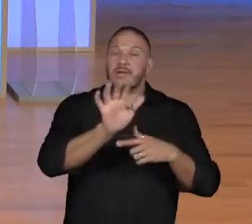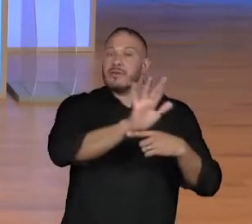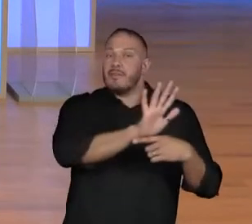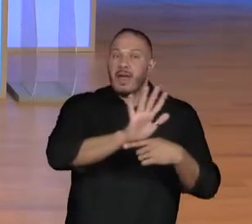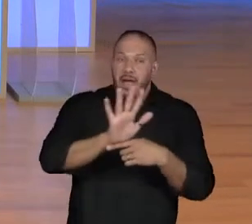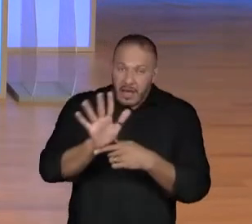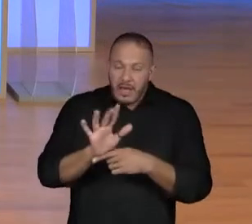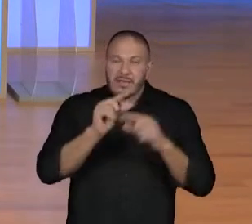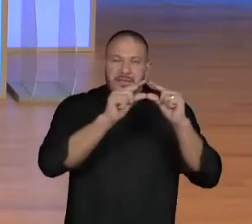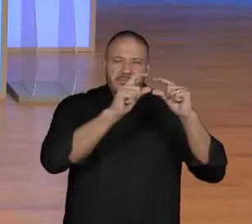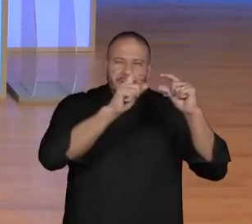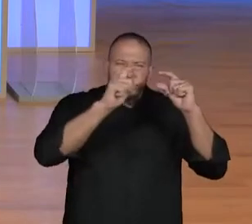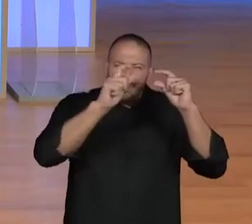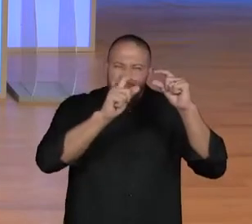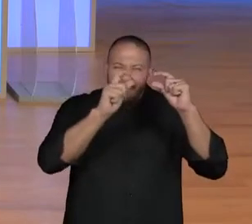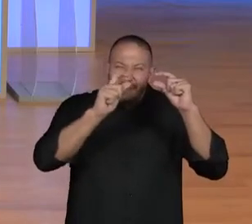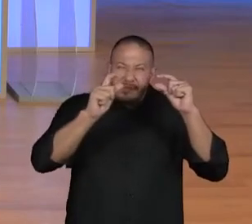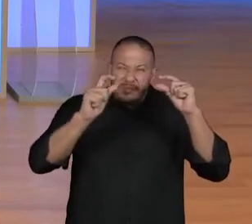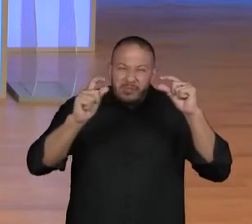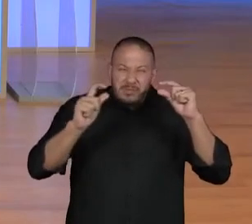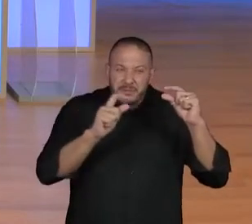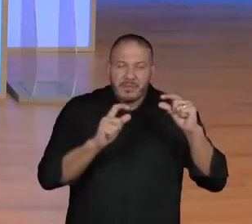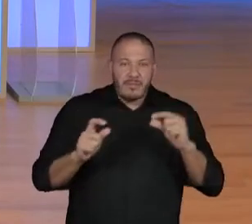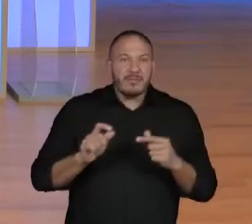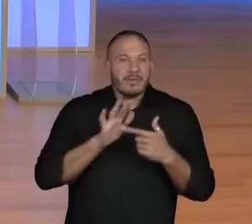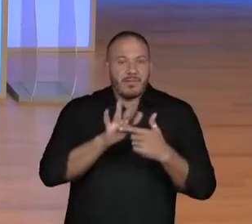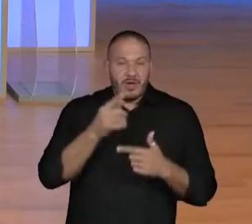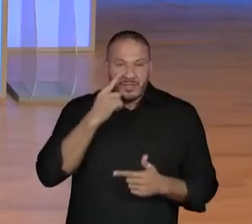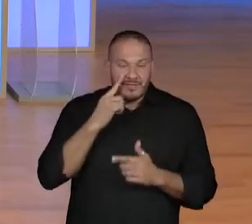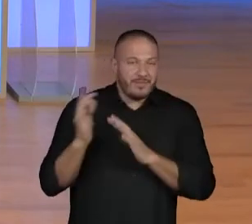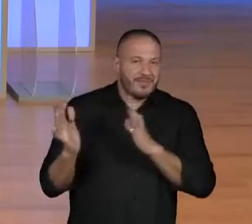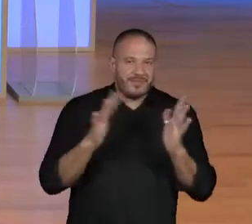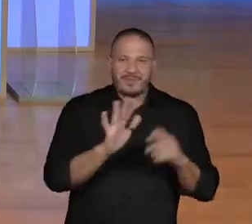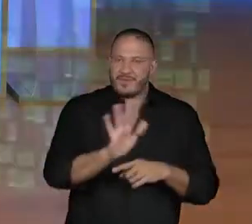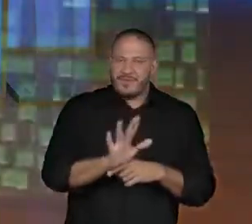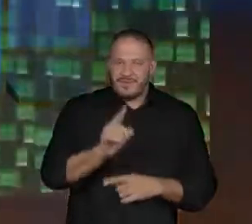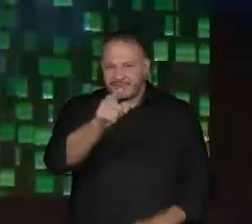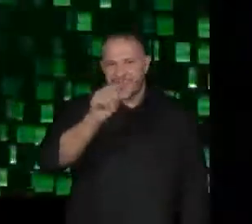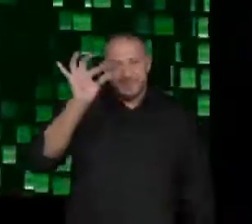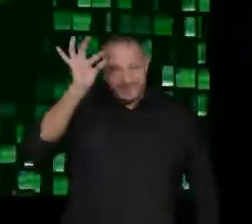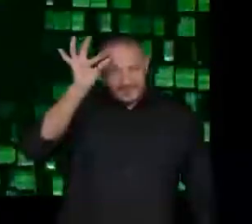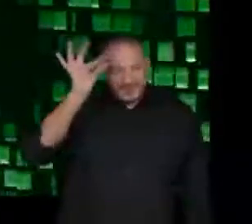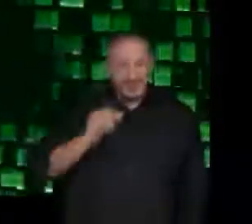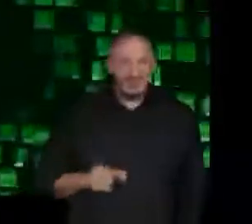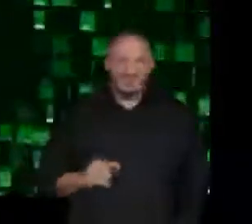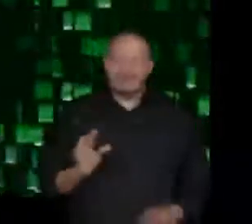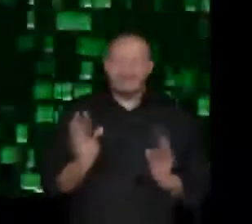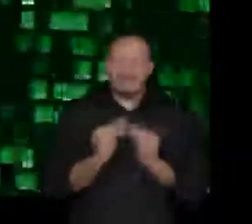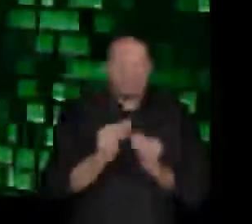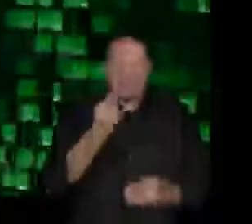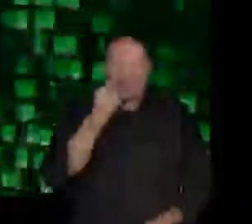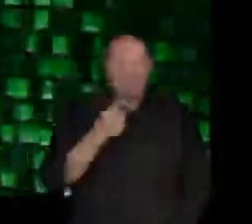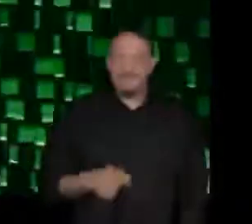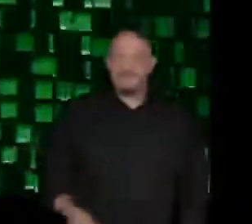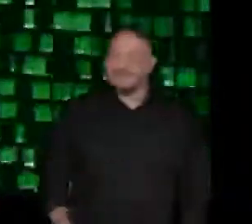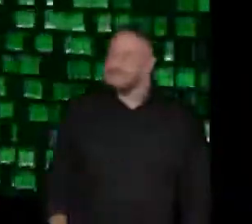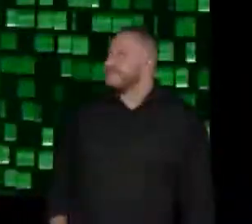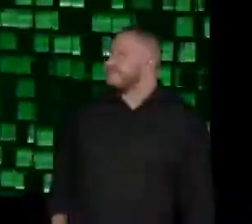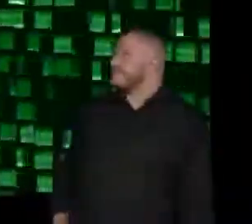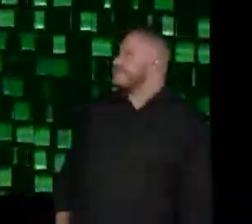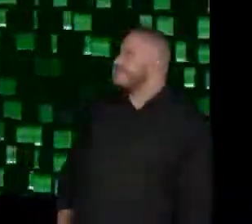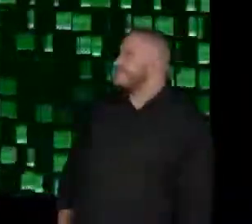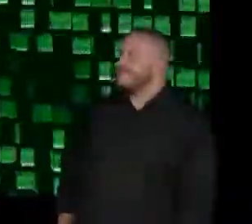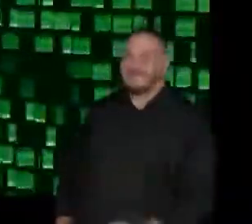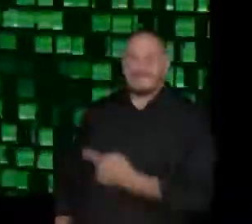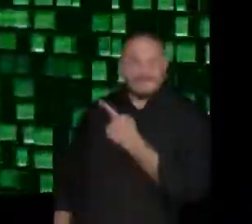de pixels, tá bom? Pode passar o vídeo, Oráculo? É que ele é tão curtinho, olha só. E